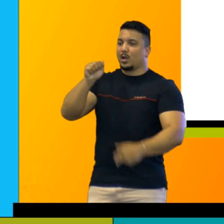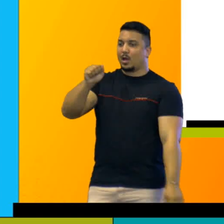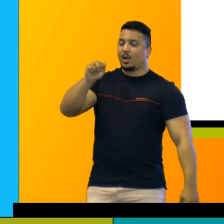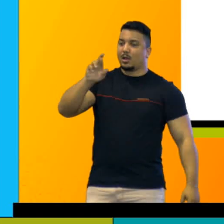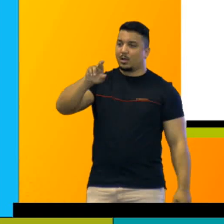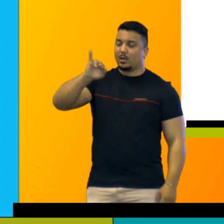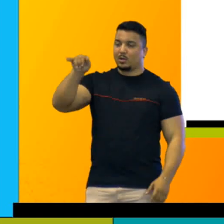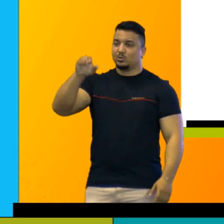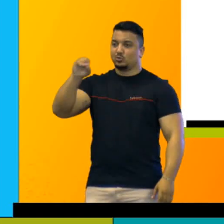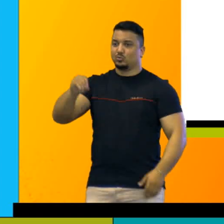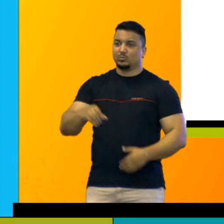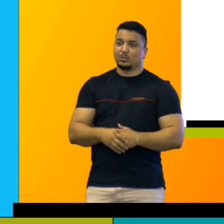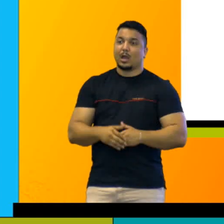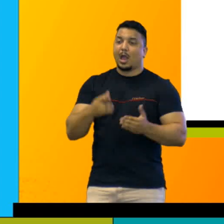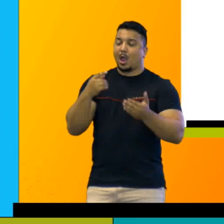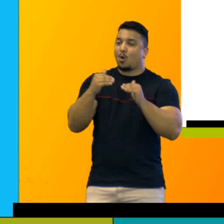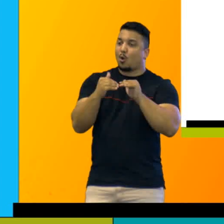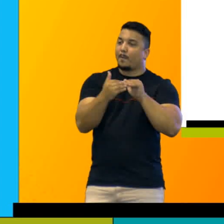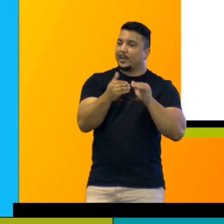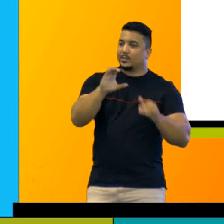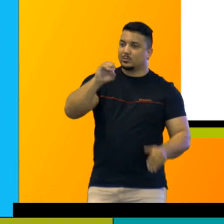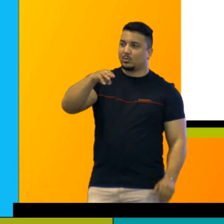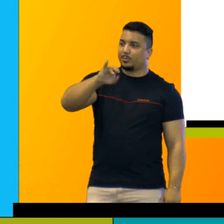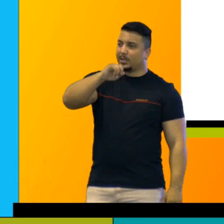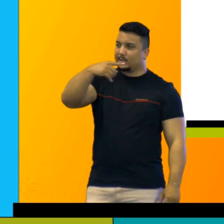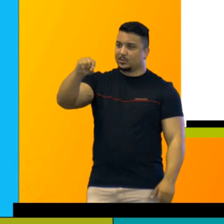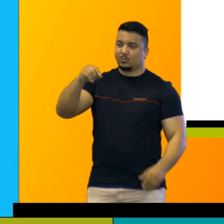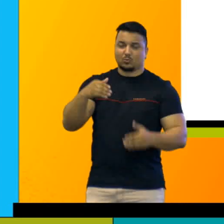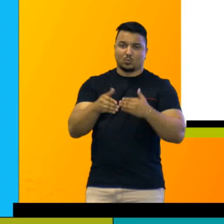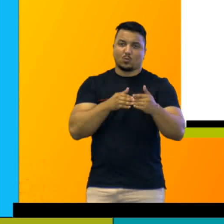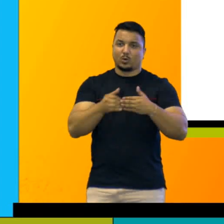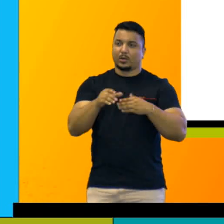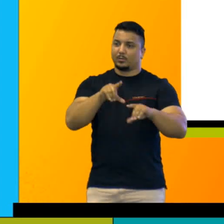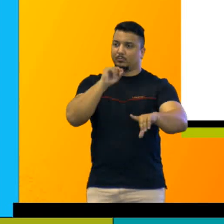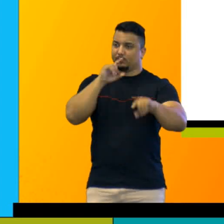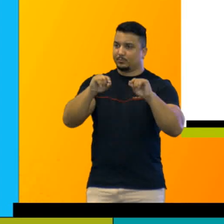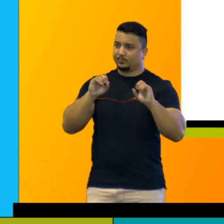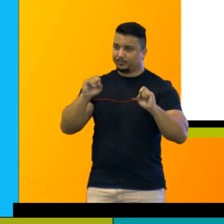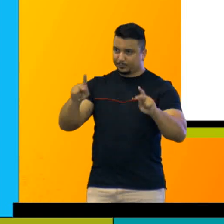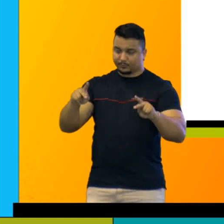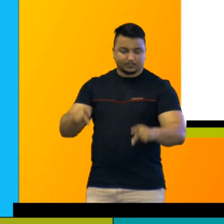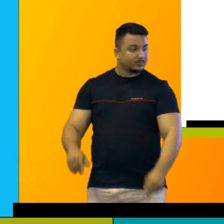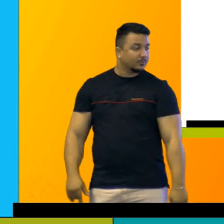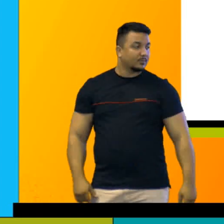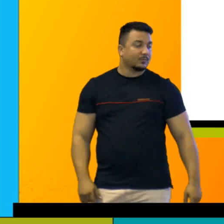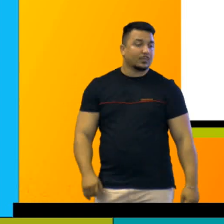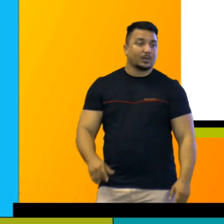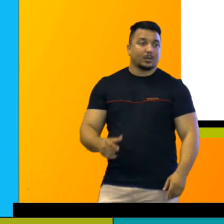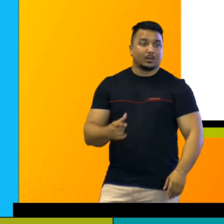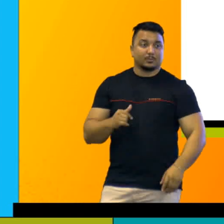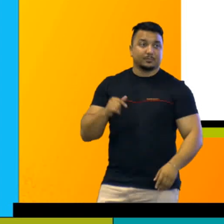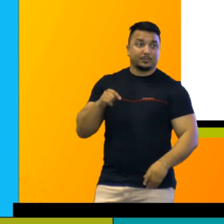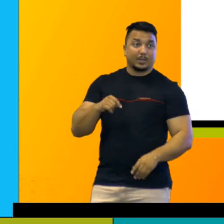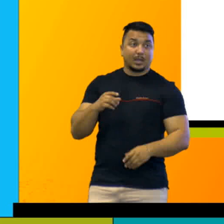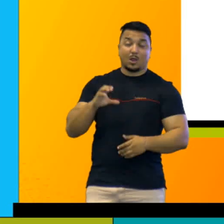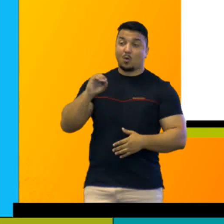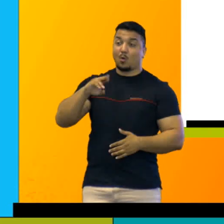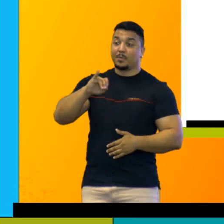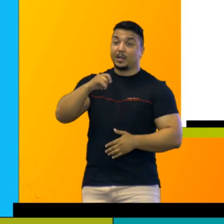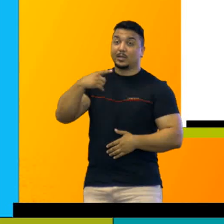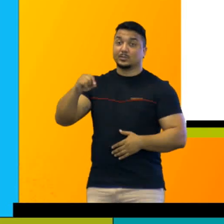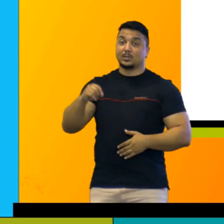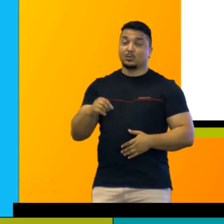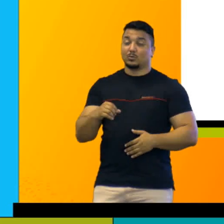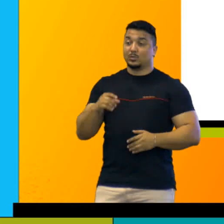Mas quando não importar, quando é só para escolher e pronto, combinação. Vamos lá. Essa questão tem o quê? Uma combinação